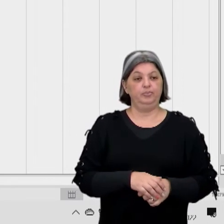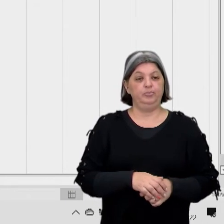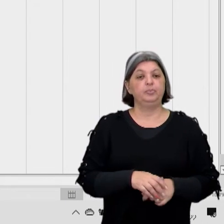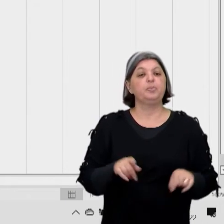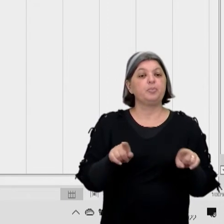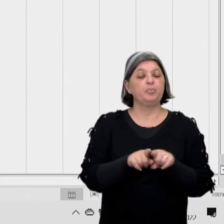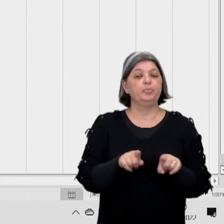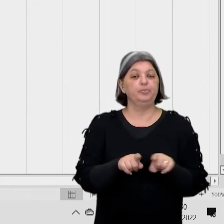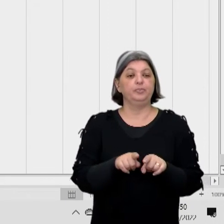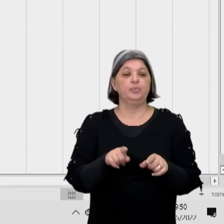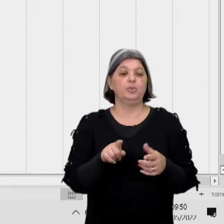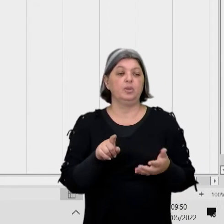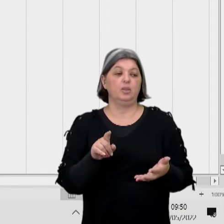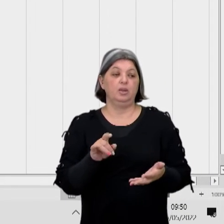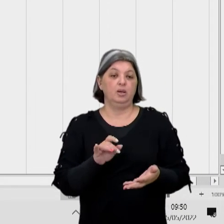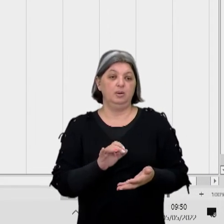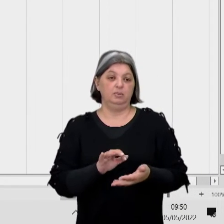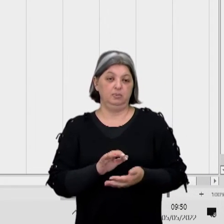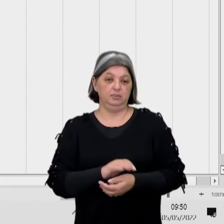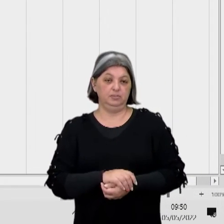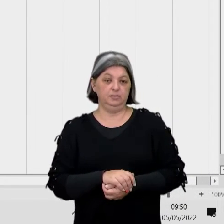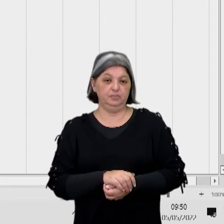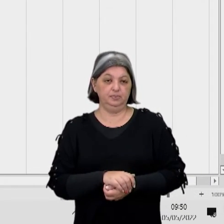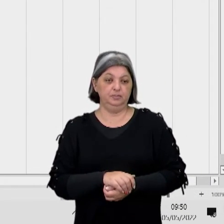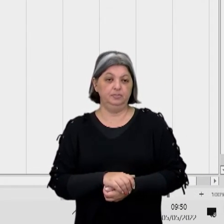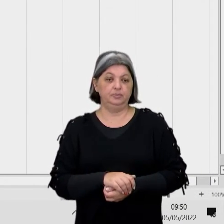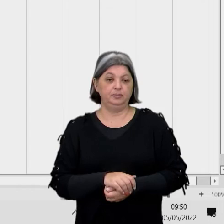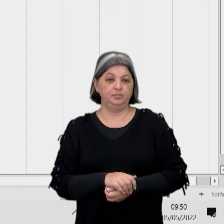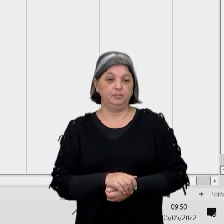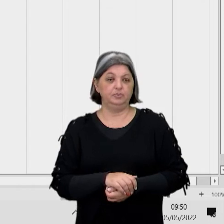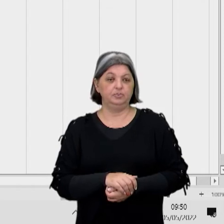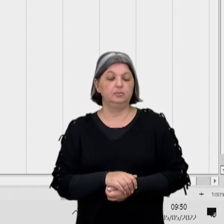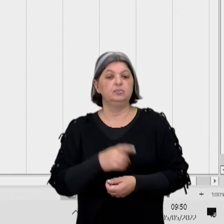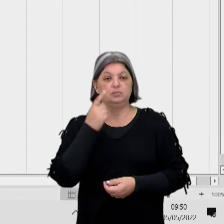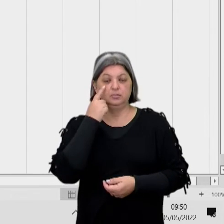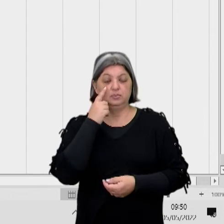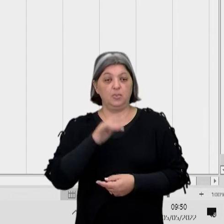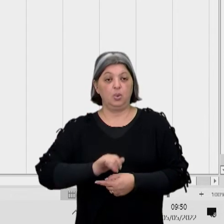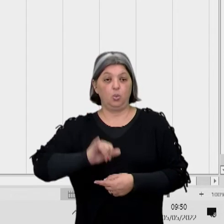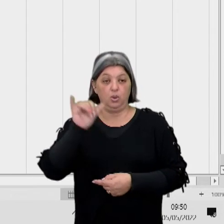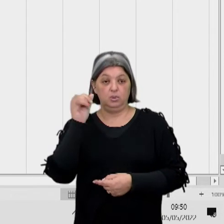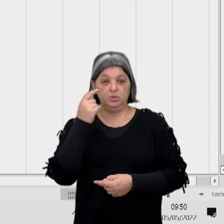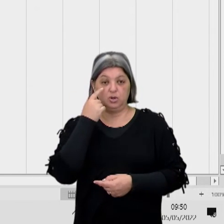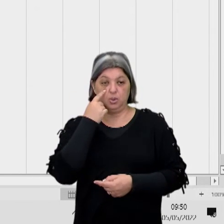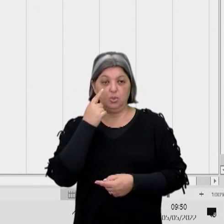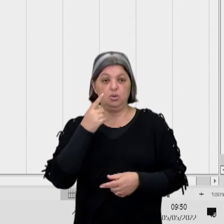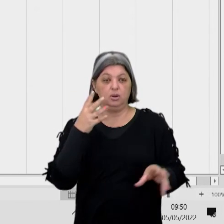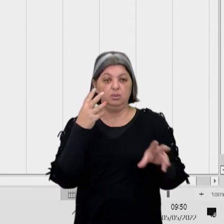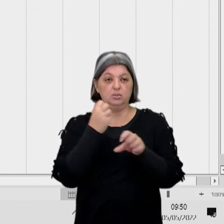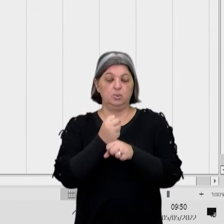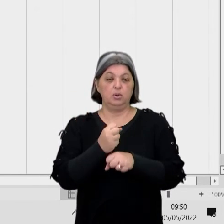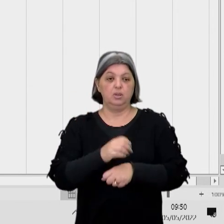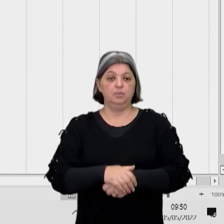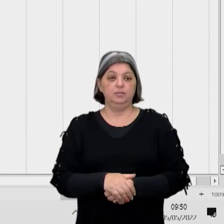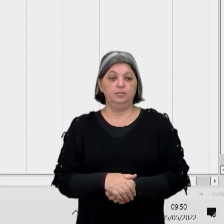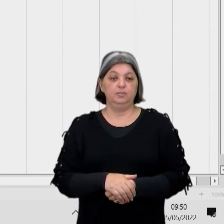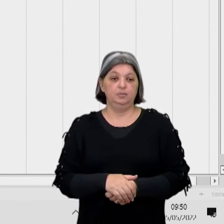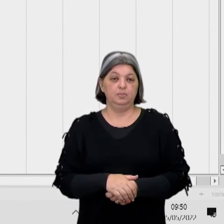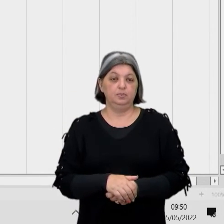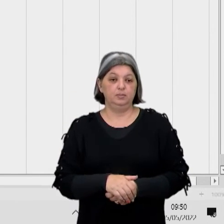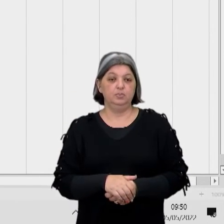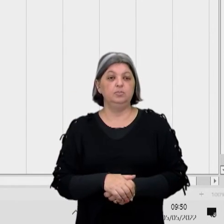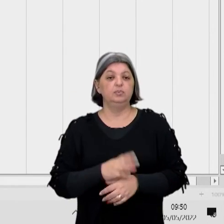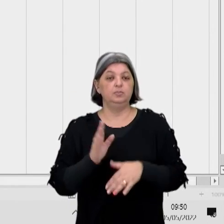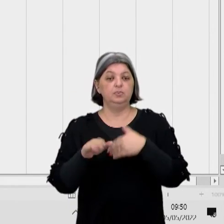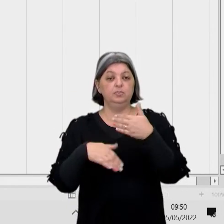digitar. Opa, aí sim, professor. Média 5. Vamos falar para o Y? Olha lá. Vamos somar o Y? Então, o que eu vou fazer? Mesmo